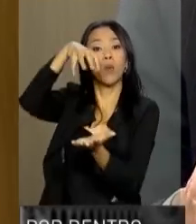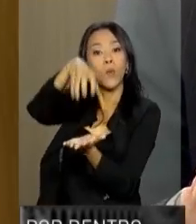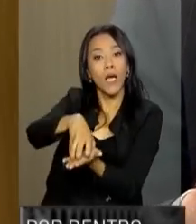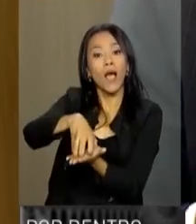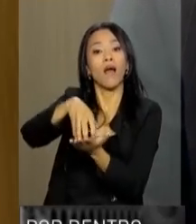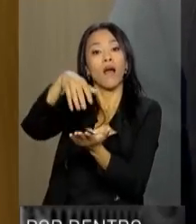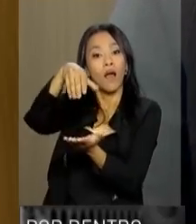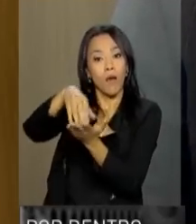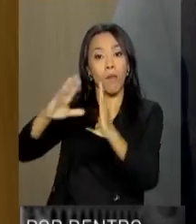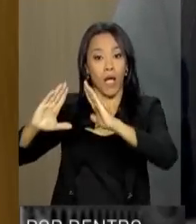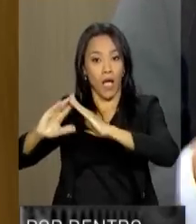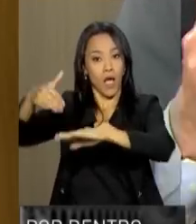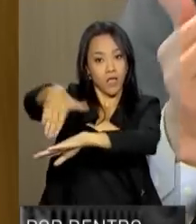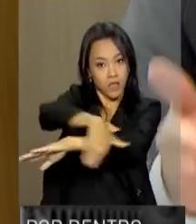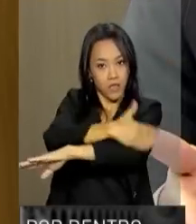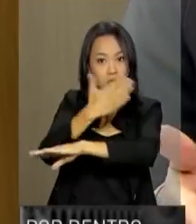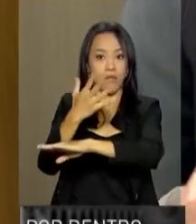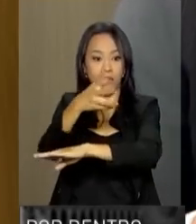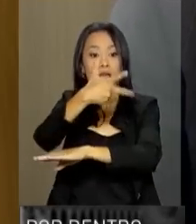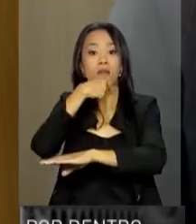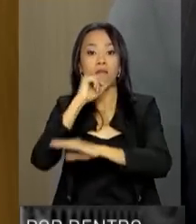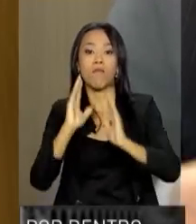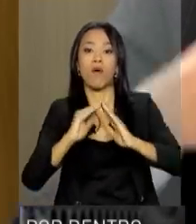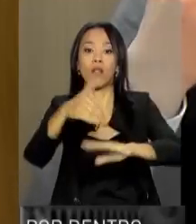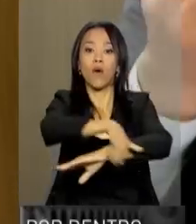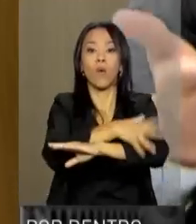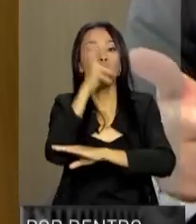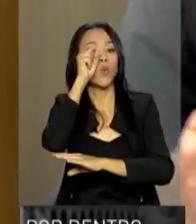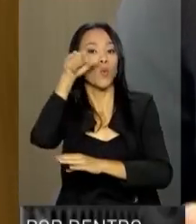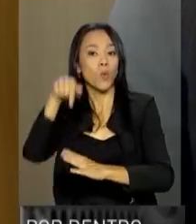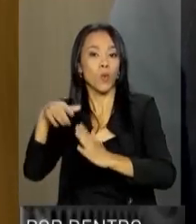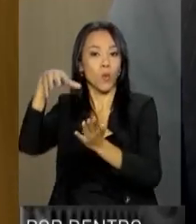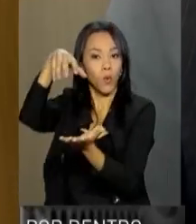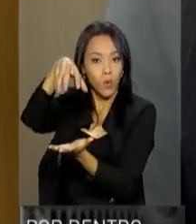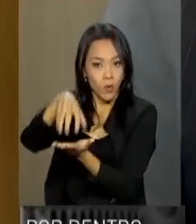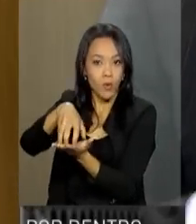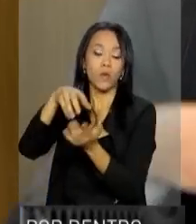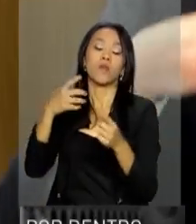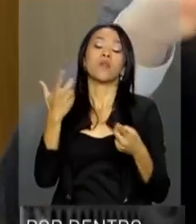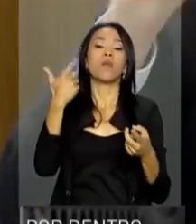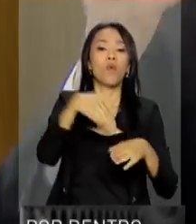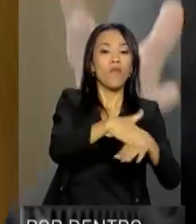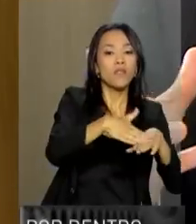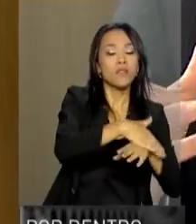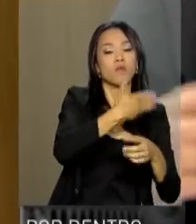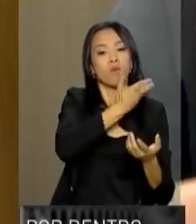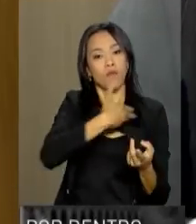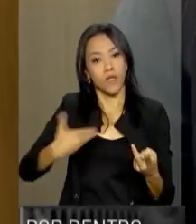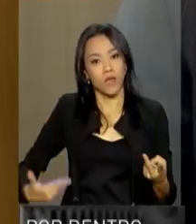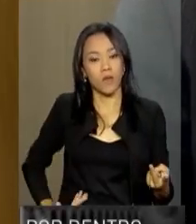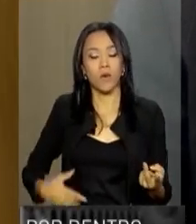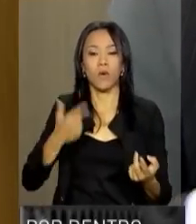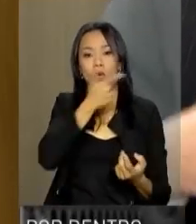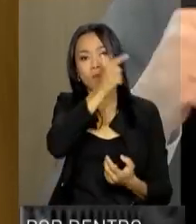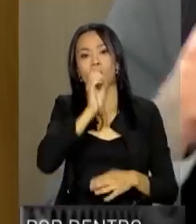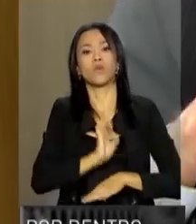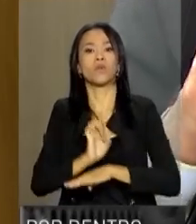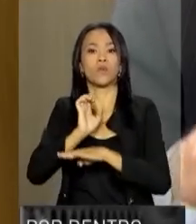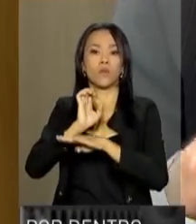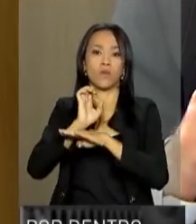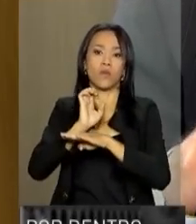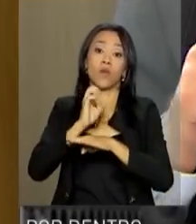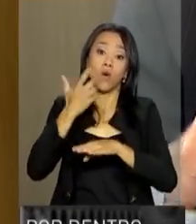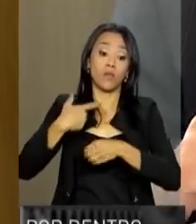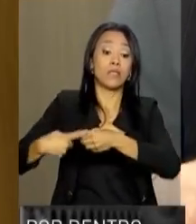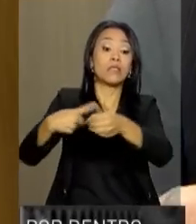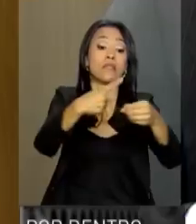trabalhando com a questão do abrigamento junto com o prefeito mas que junto com os governadores e os relatório em outros lugares do estado mas é importante